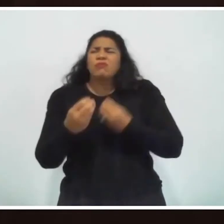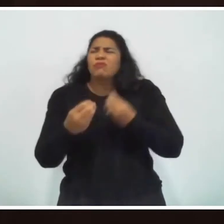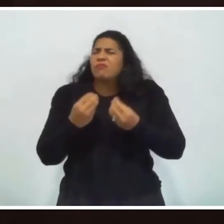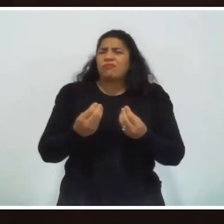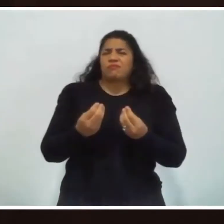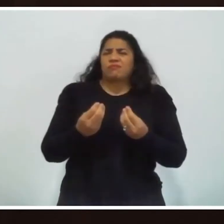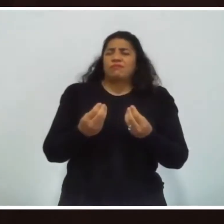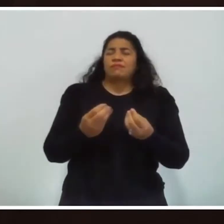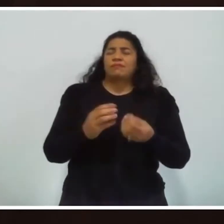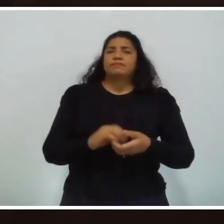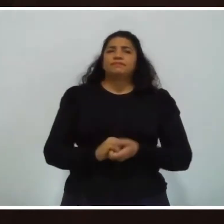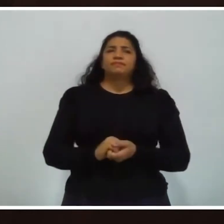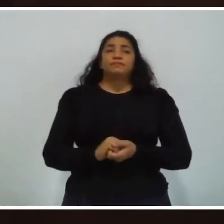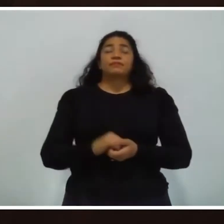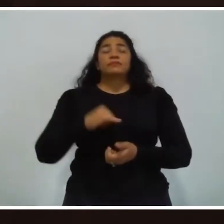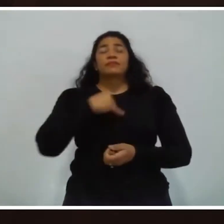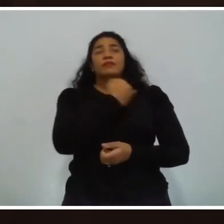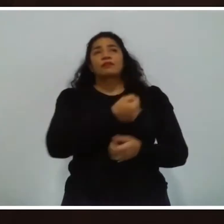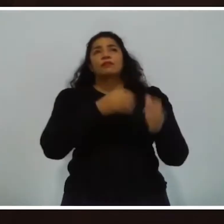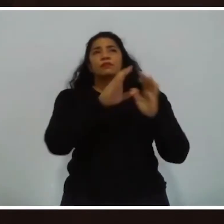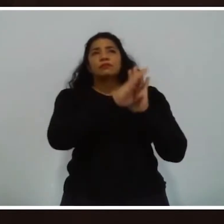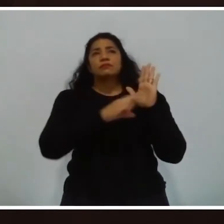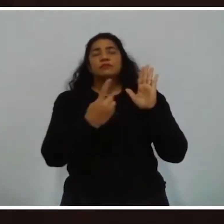ainda 17:3.